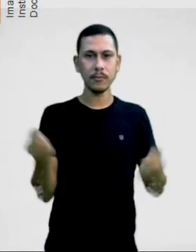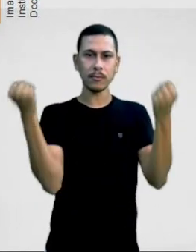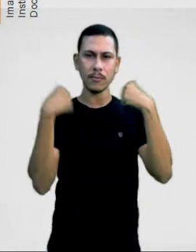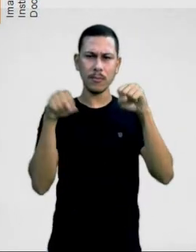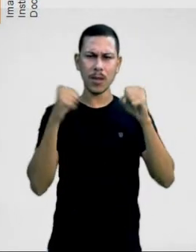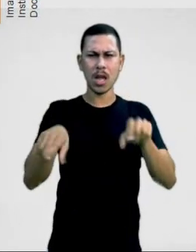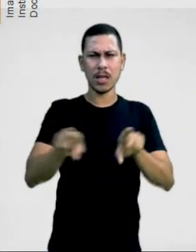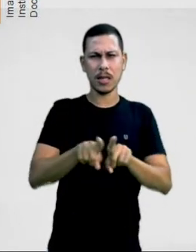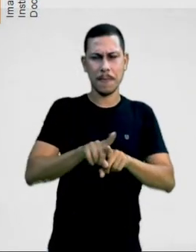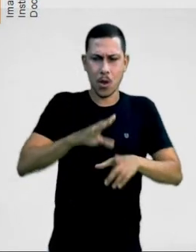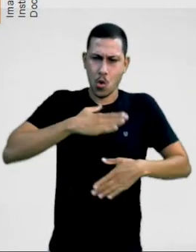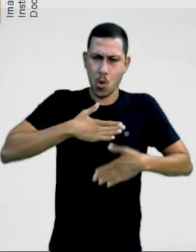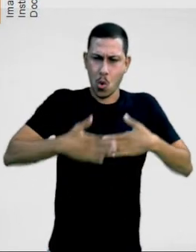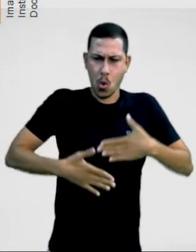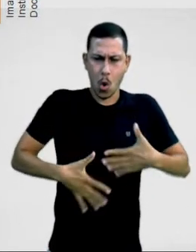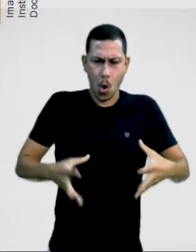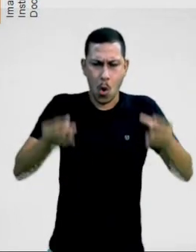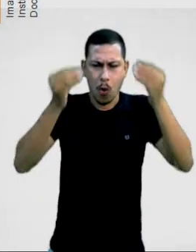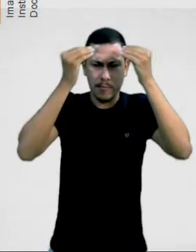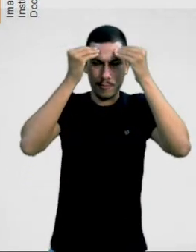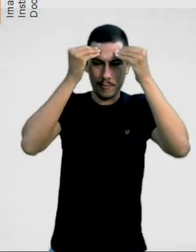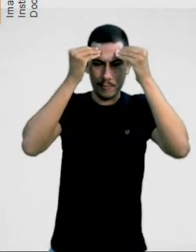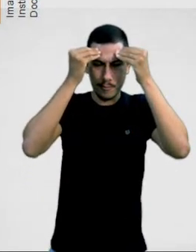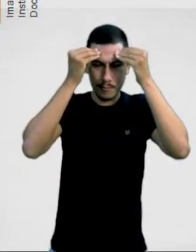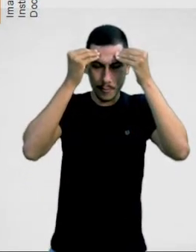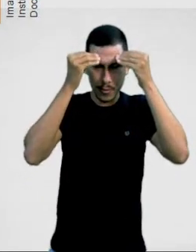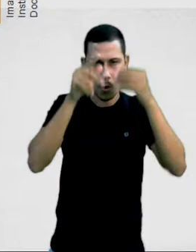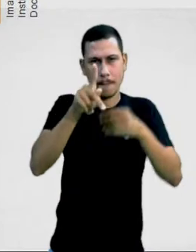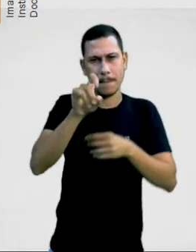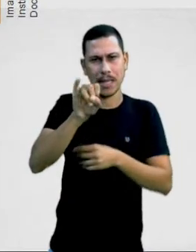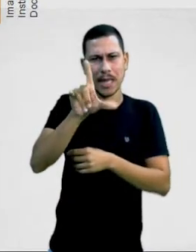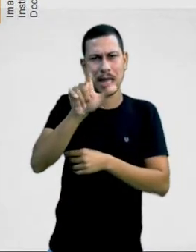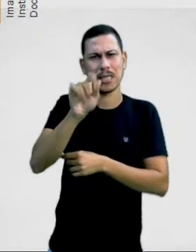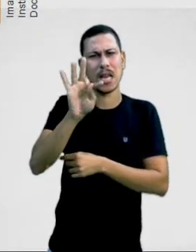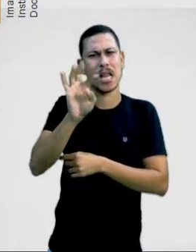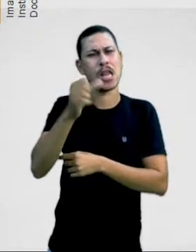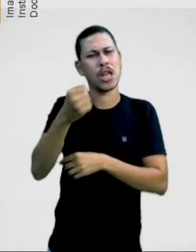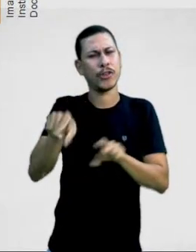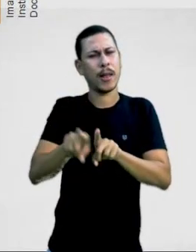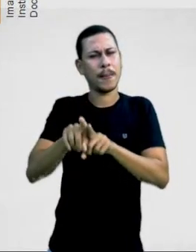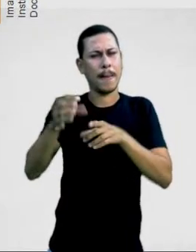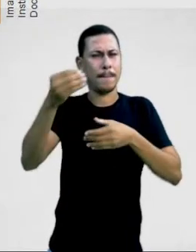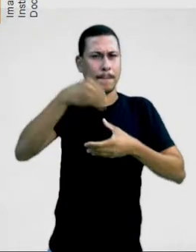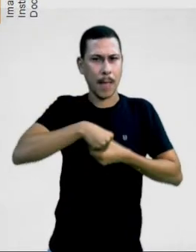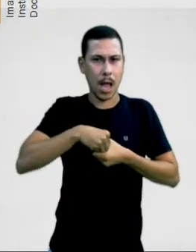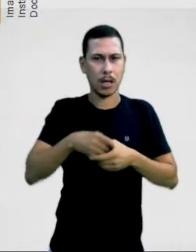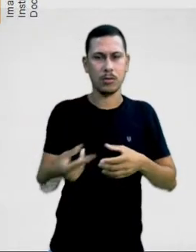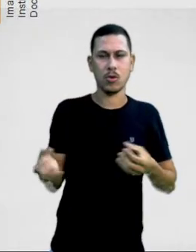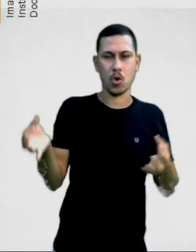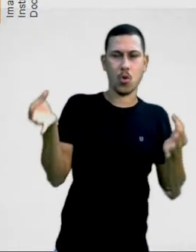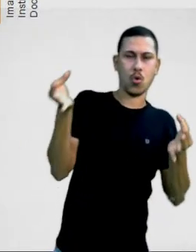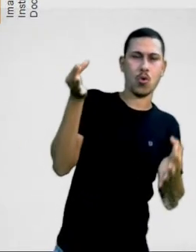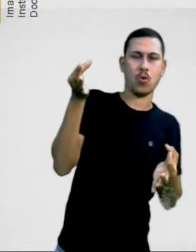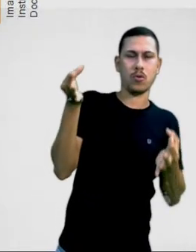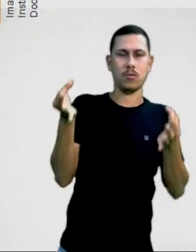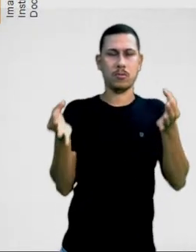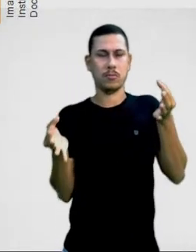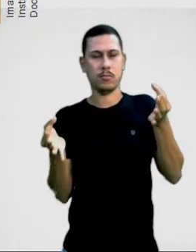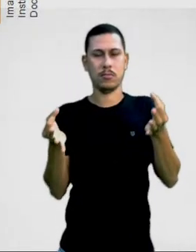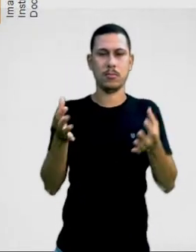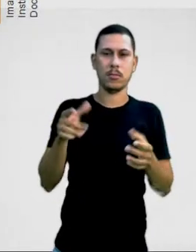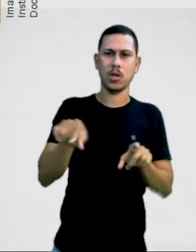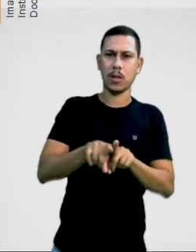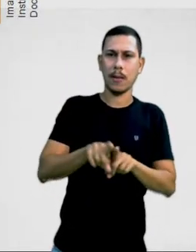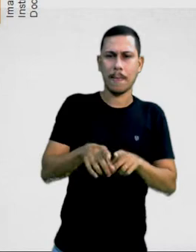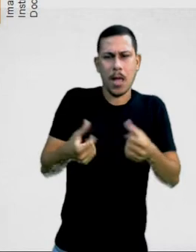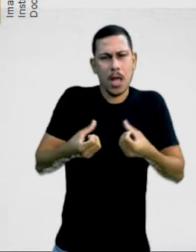conscientização corporal, né? O Pilates também entra nesse grupo, entra nesse enquadramento. O Tai Chi Chuan, a